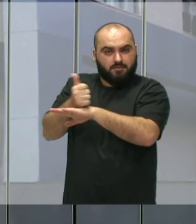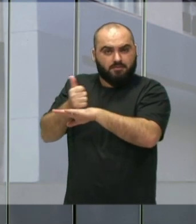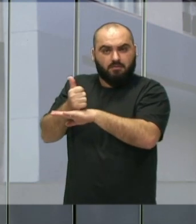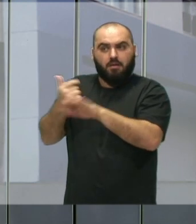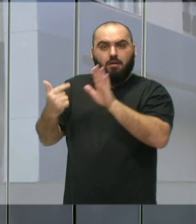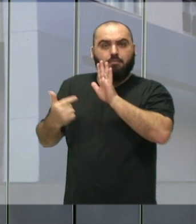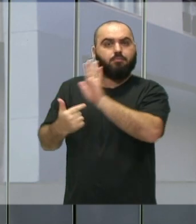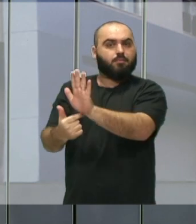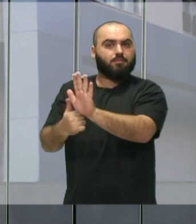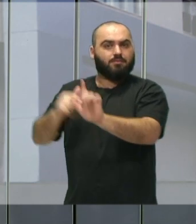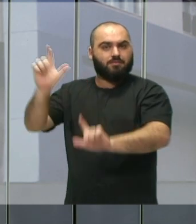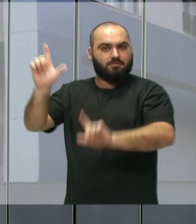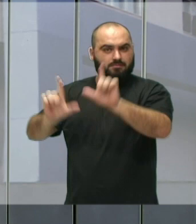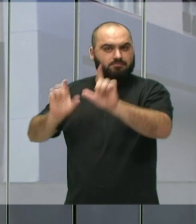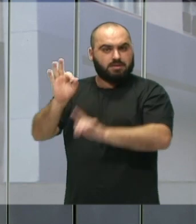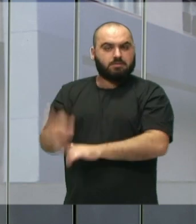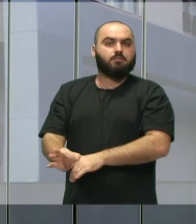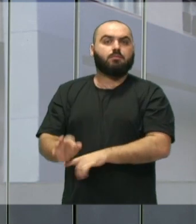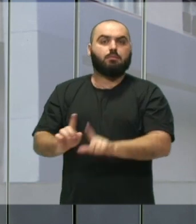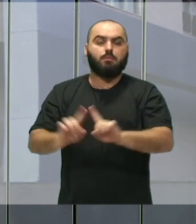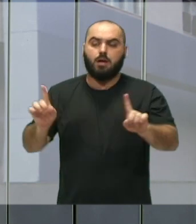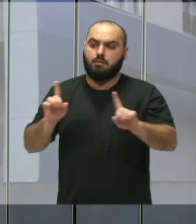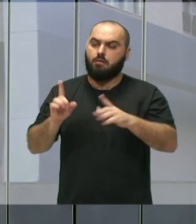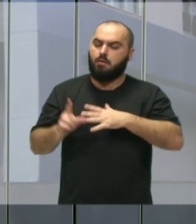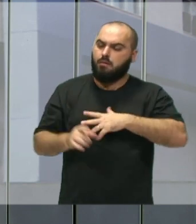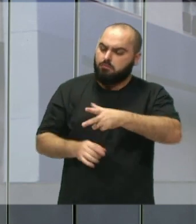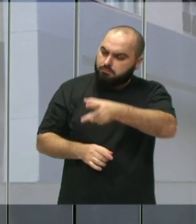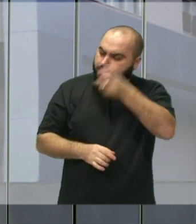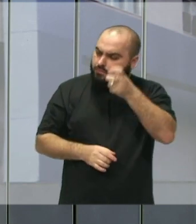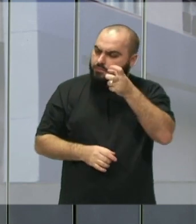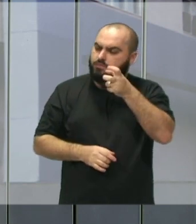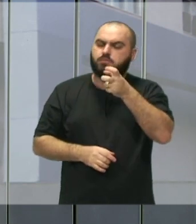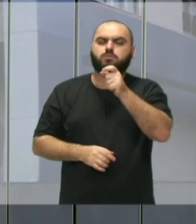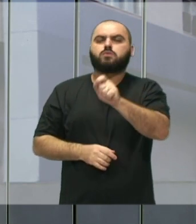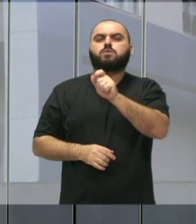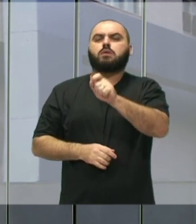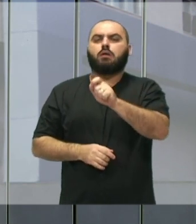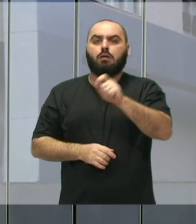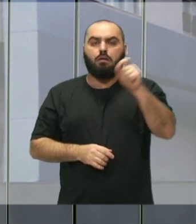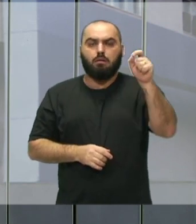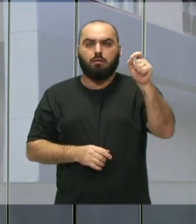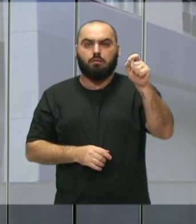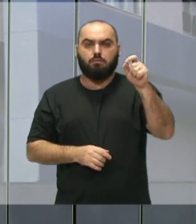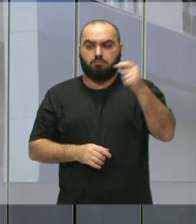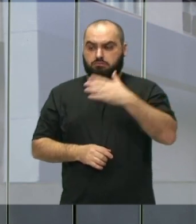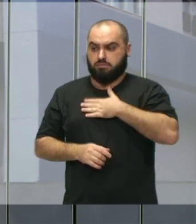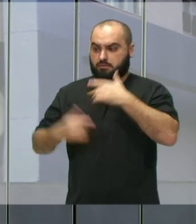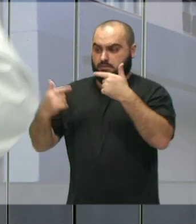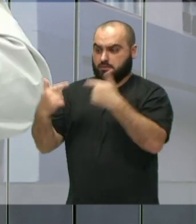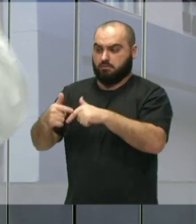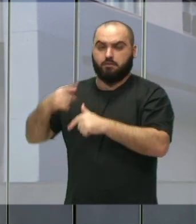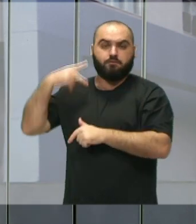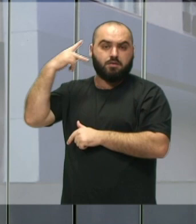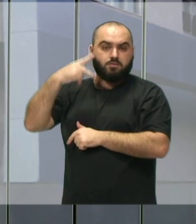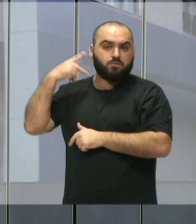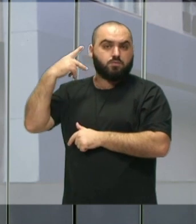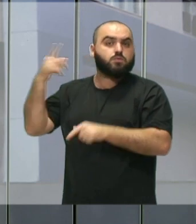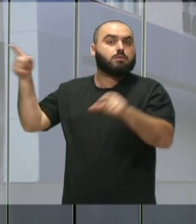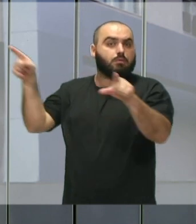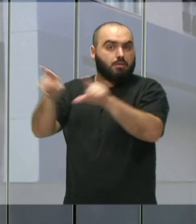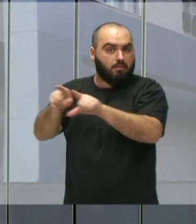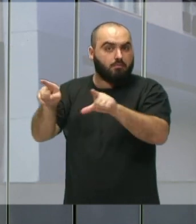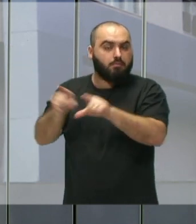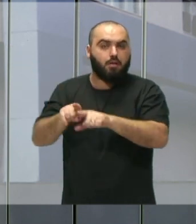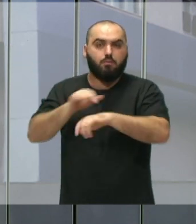apresentador, mas quando eu percebi que aqui no mandato, enquanto vereador, ela também seria